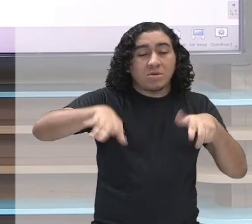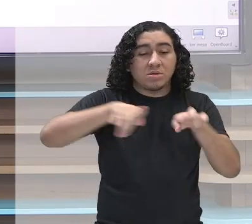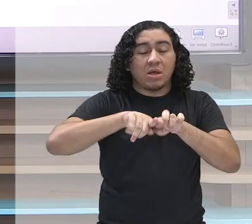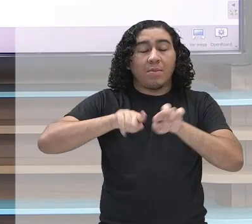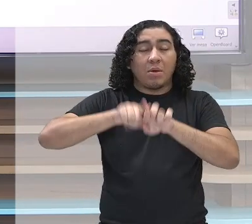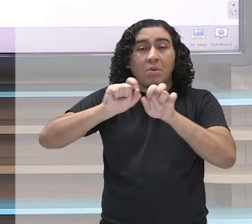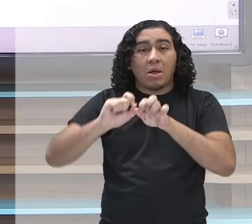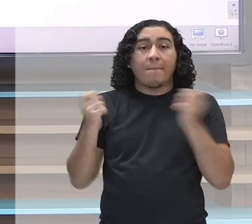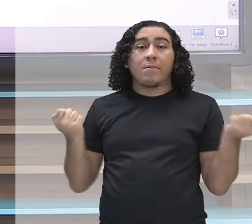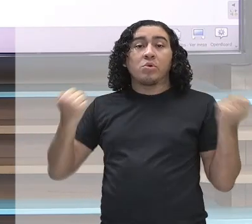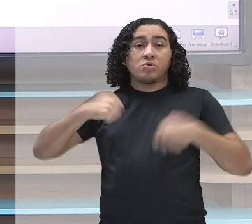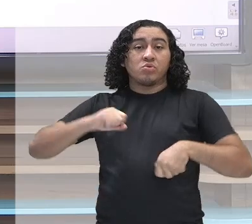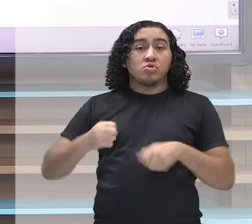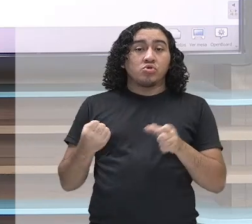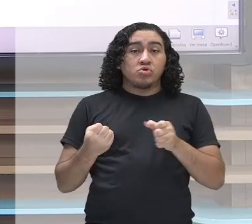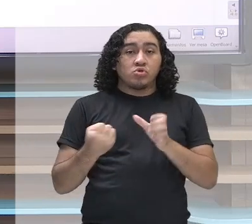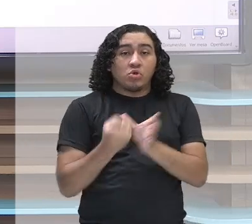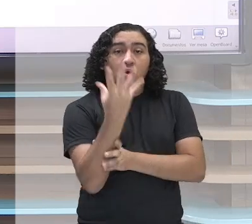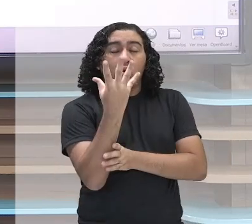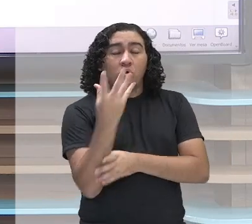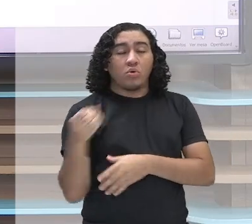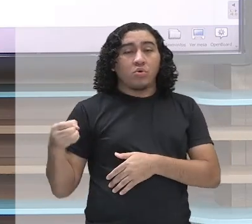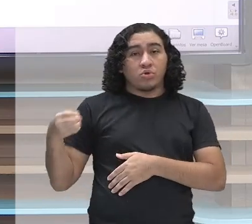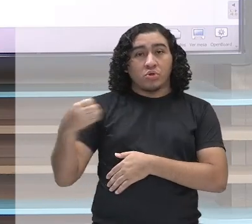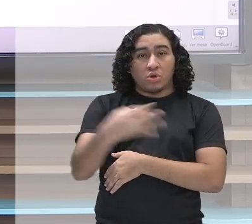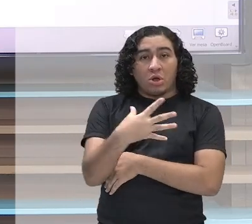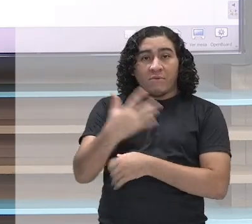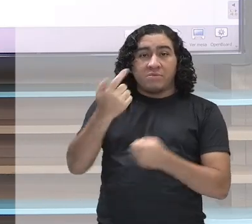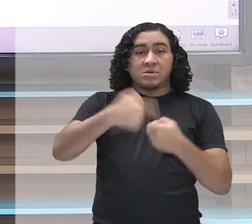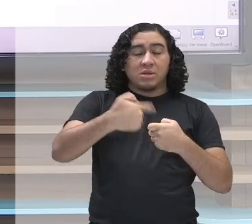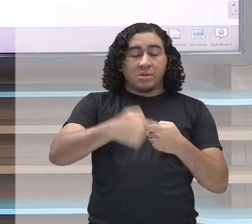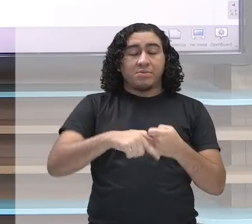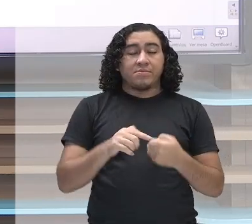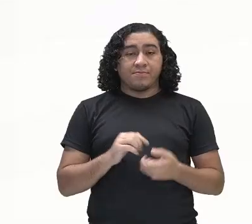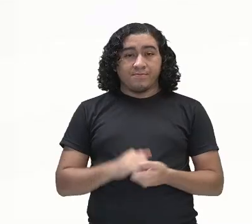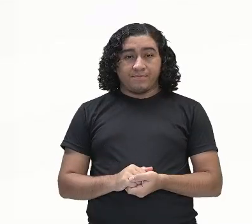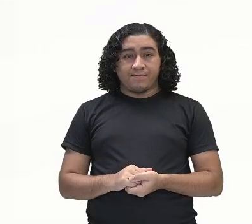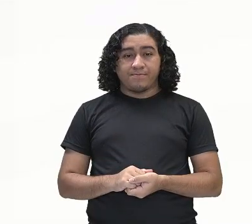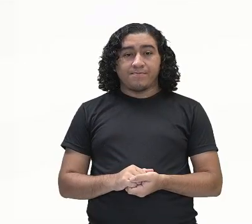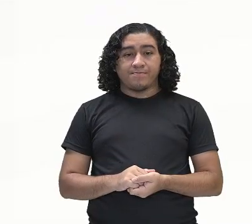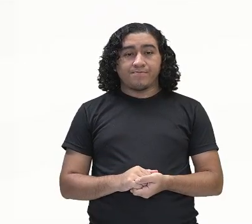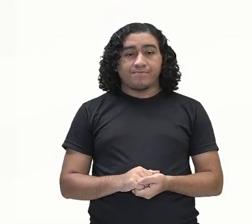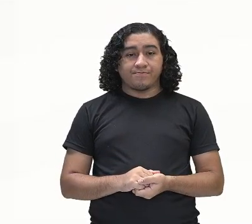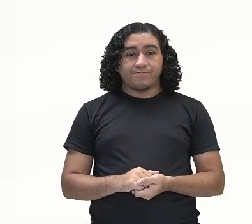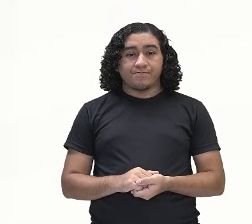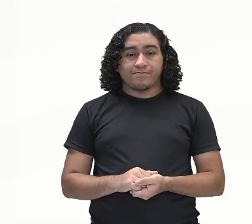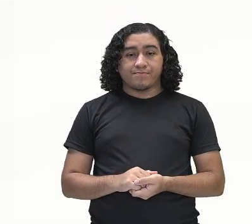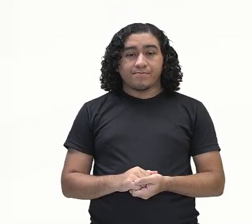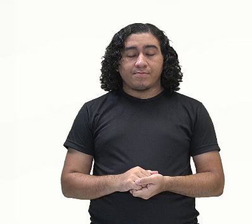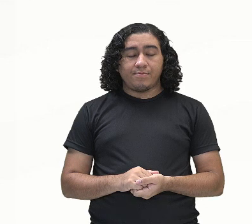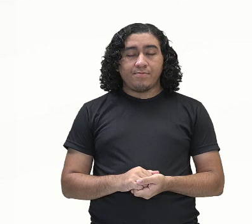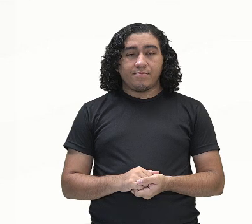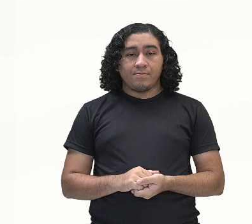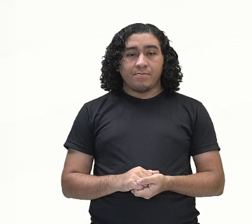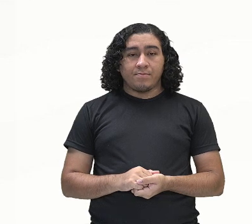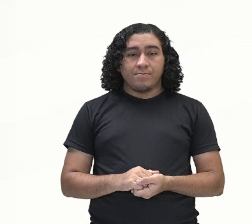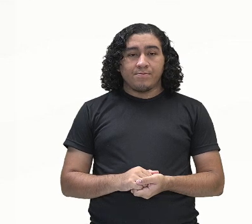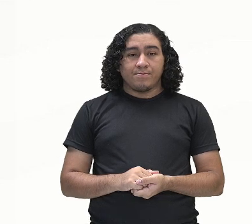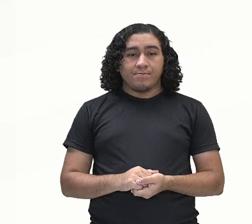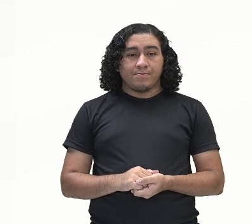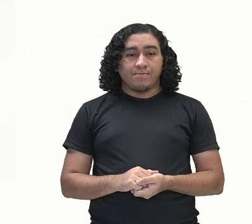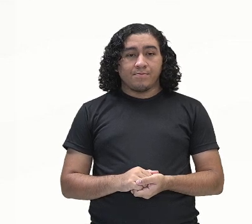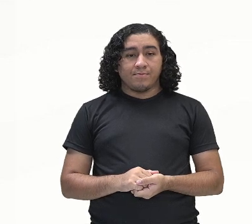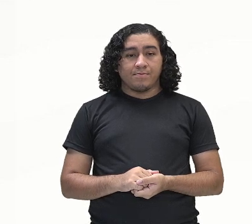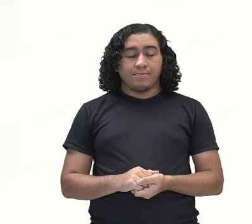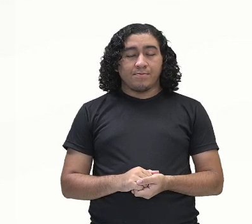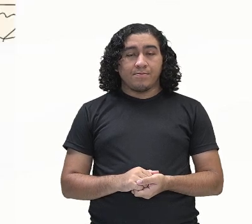de outras cidades, né? Então, a partir disso. E aí no mapinha a gente tem, além do